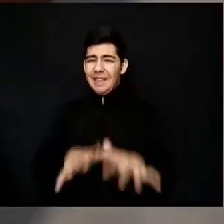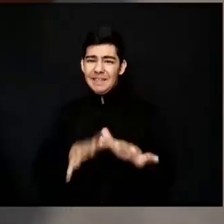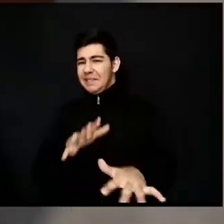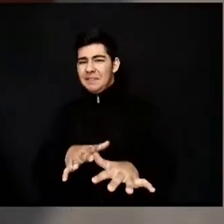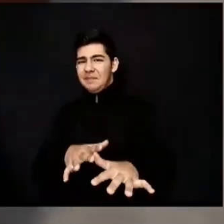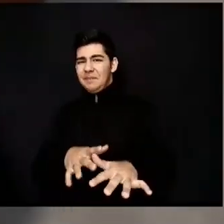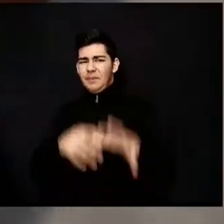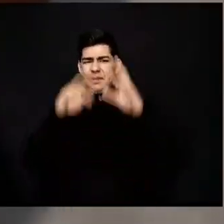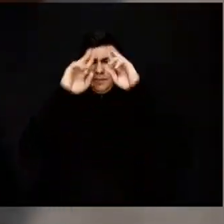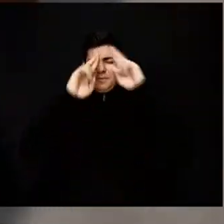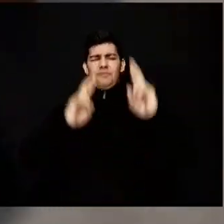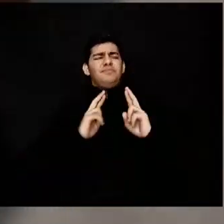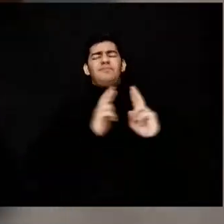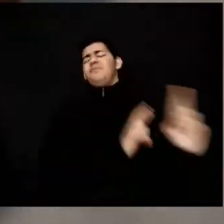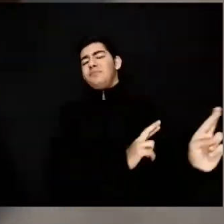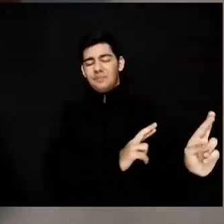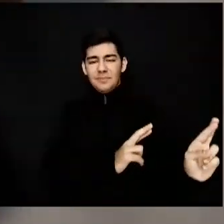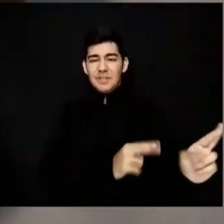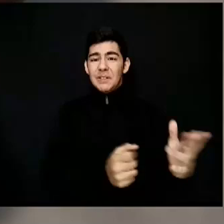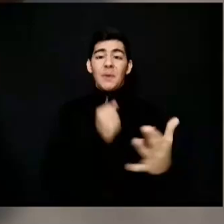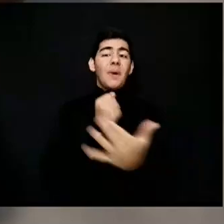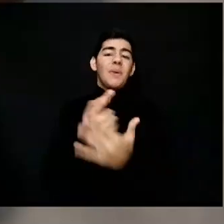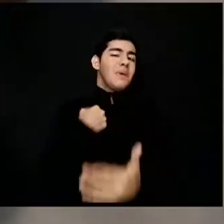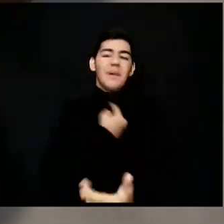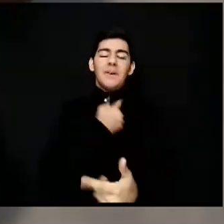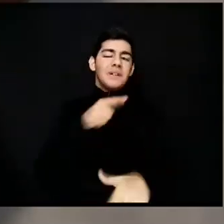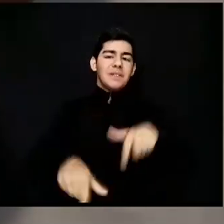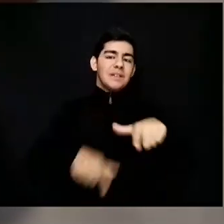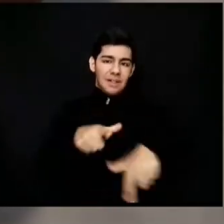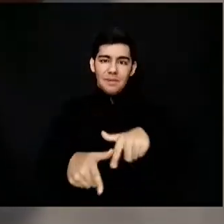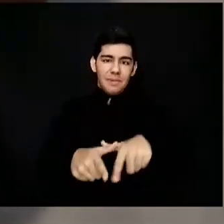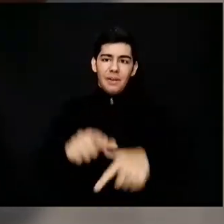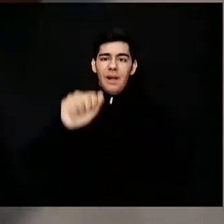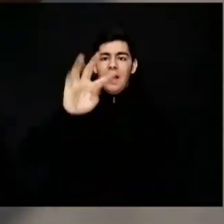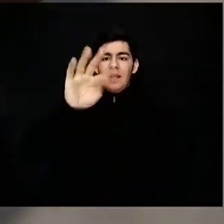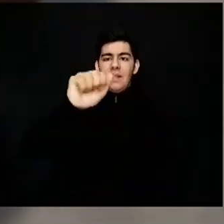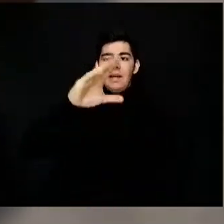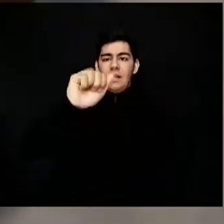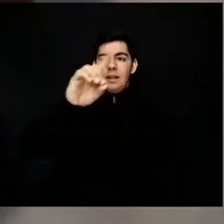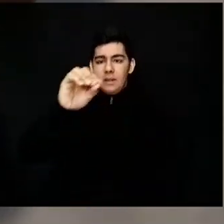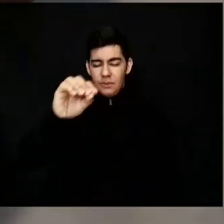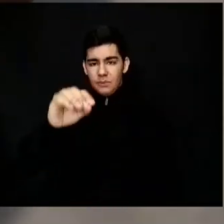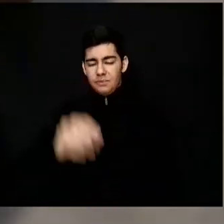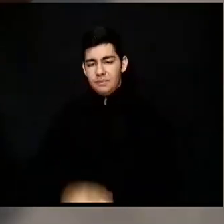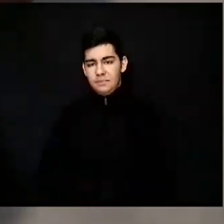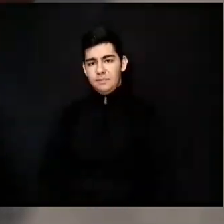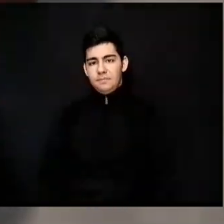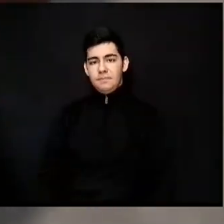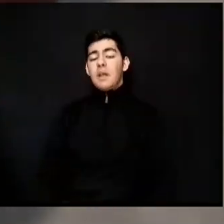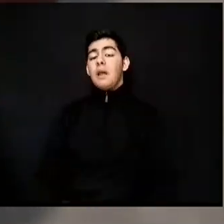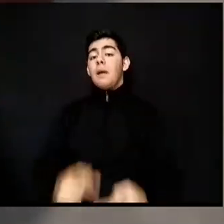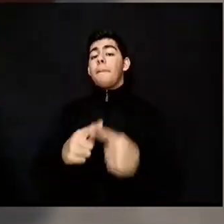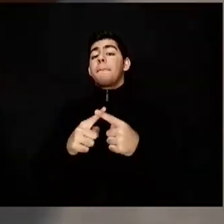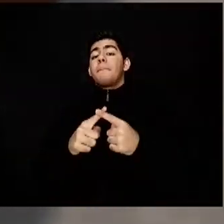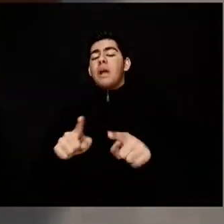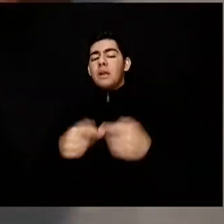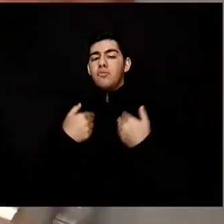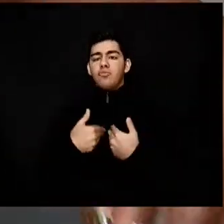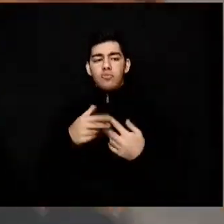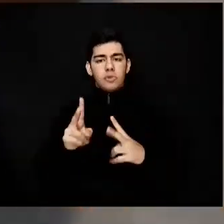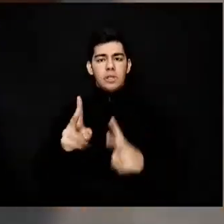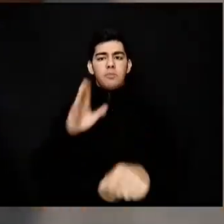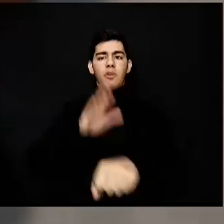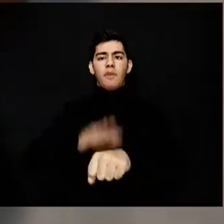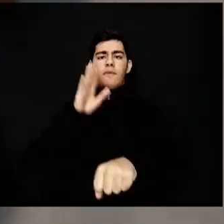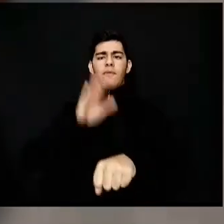trabalho artesanal no atacado. Mas aí eu sempre faço uma produção